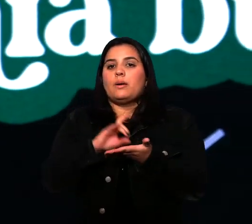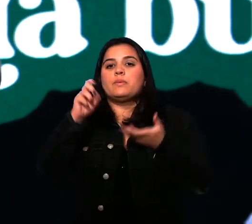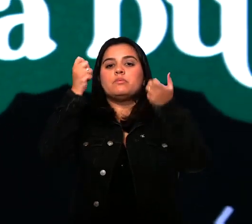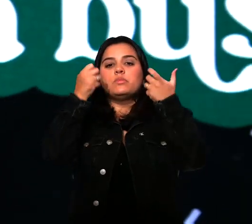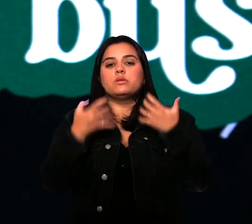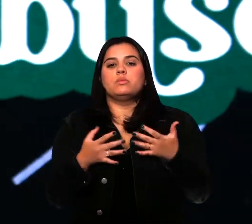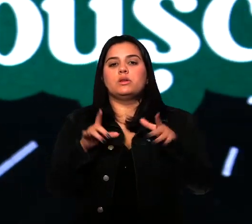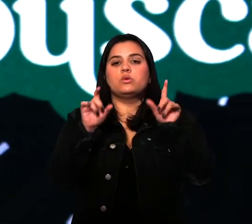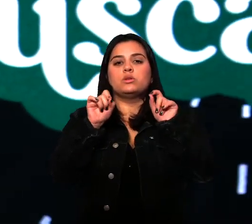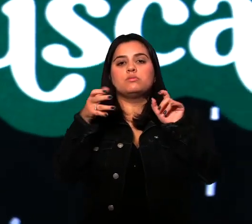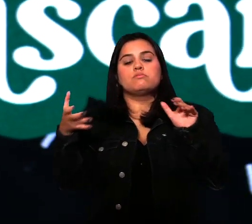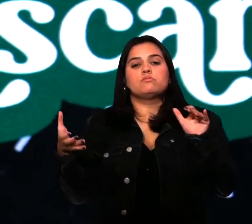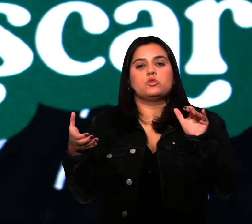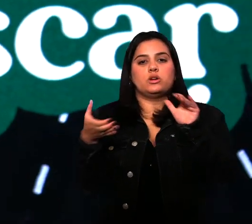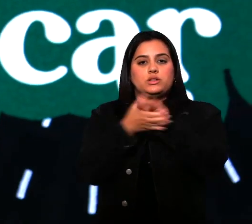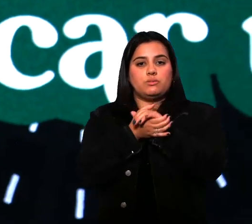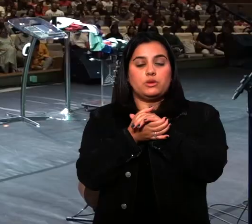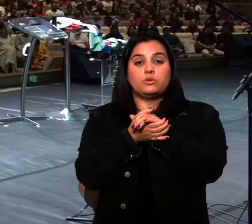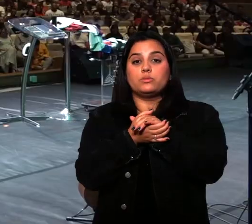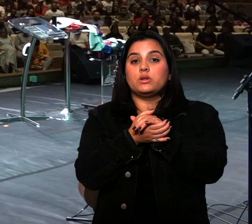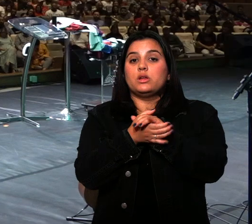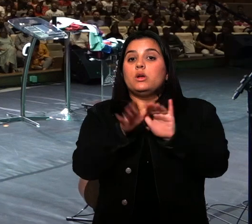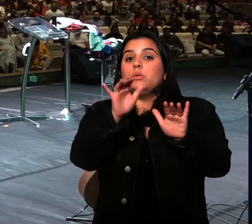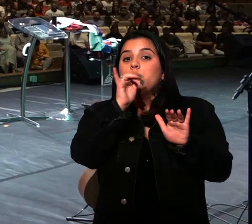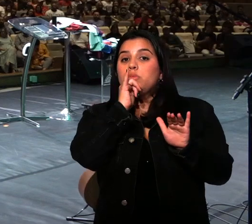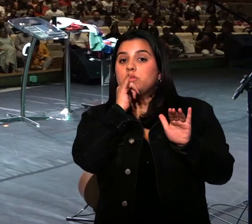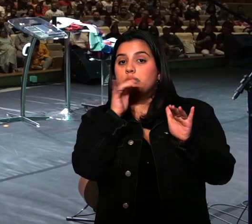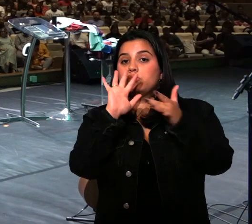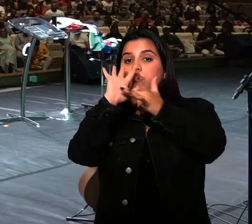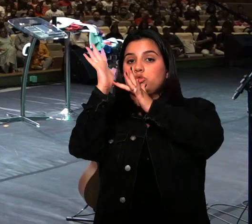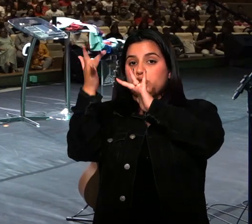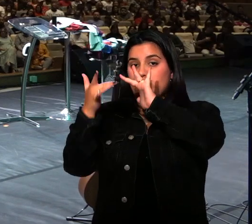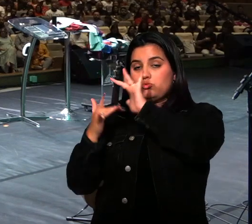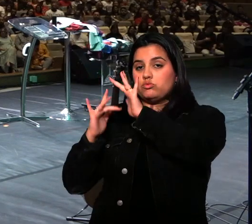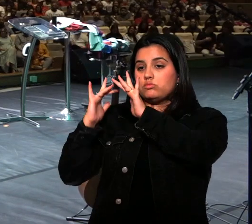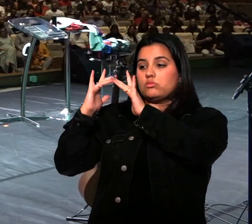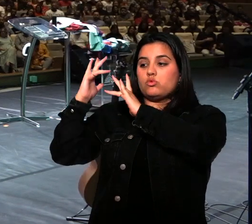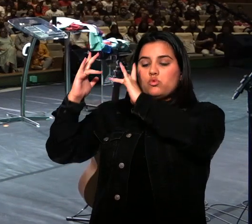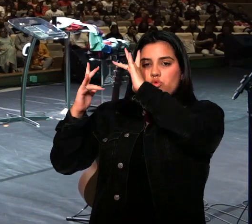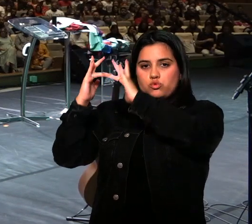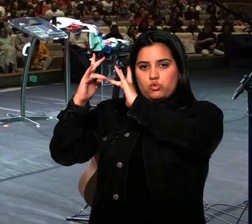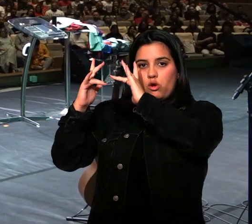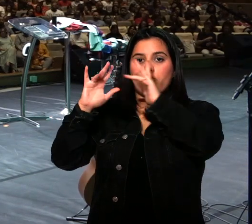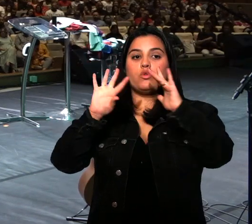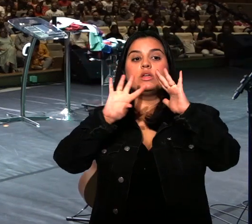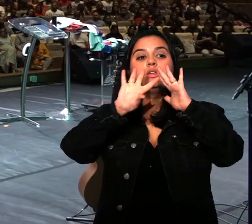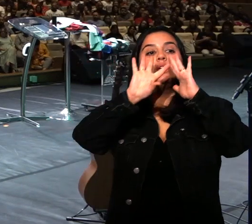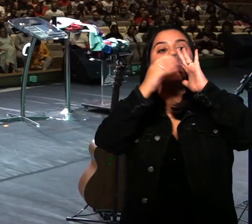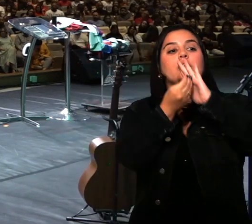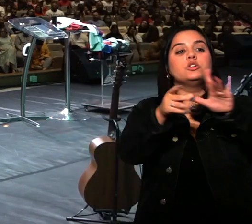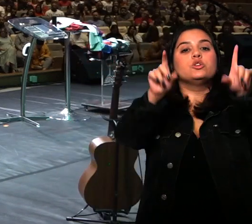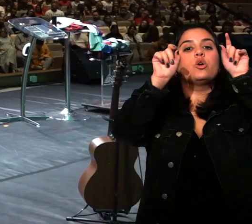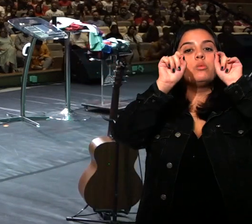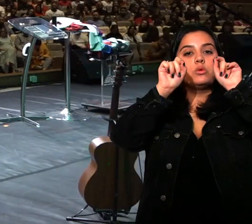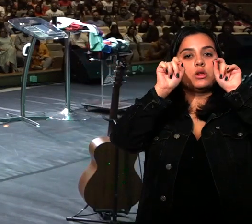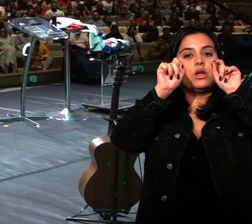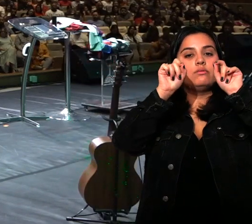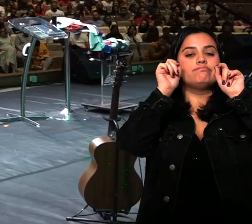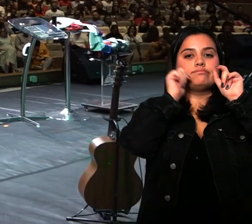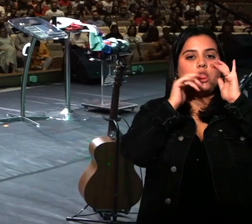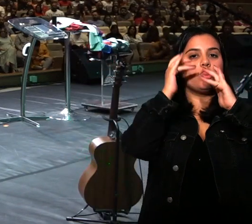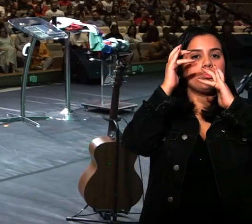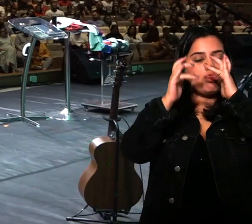unidade é o casamento. Por exemplo, quando vai falar Jesus como o noivo e a igreja como a noiva de Cristo.